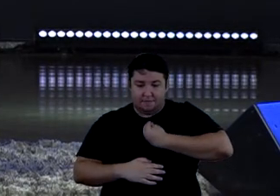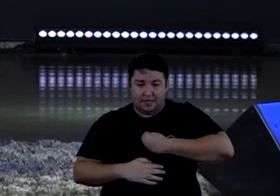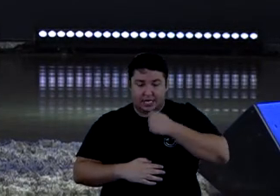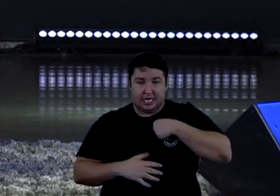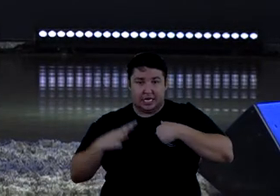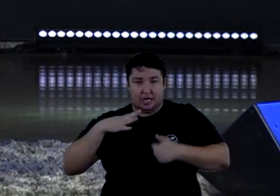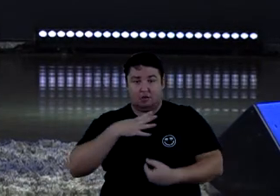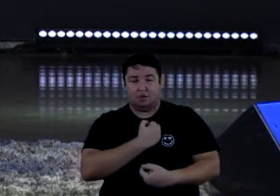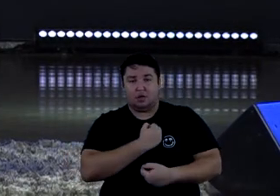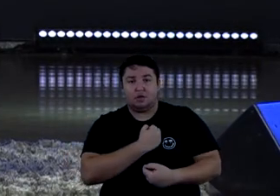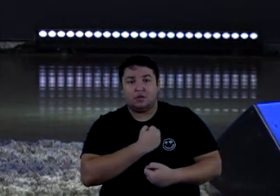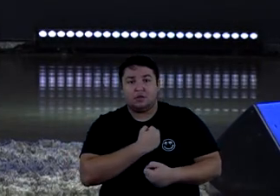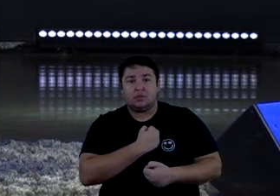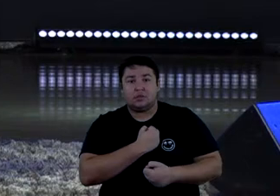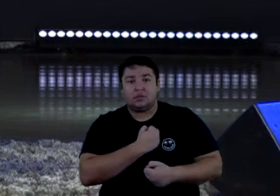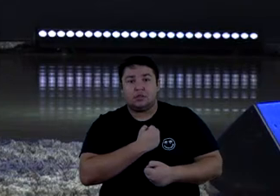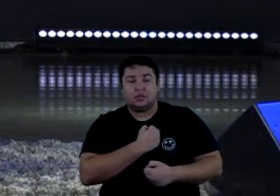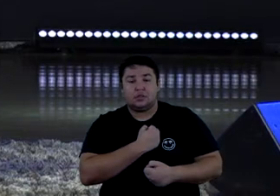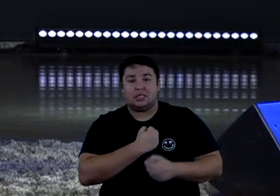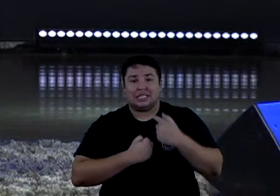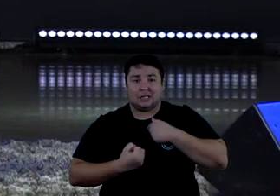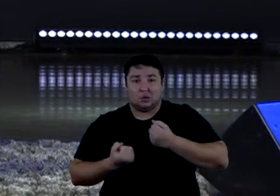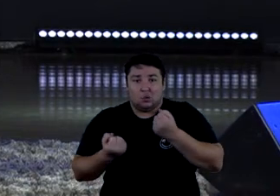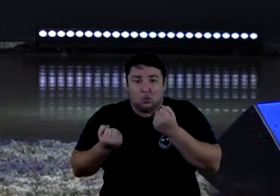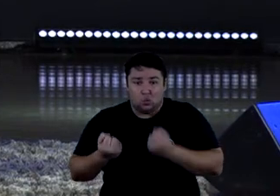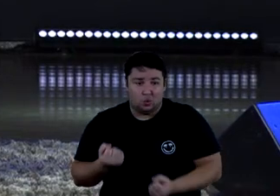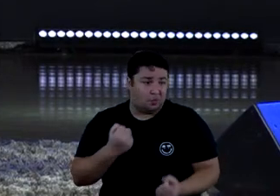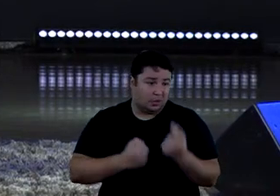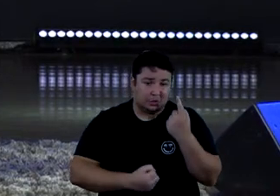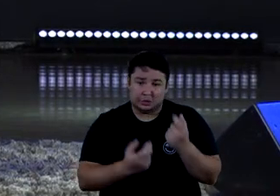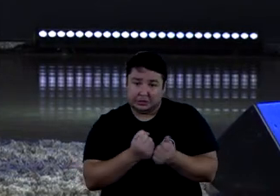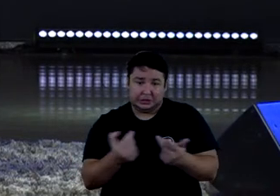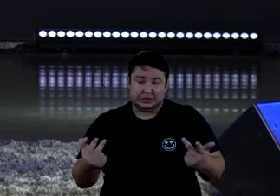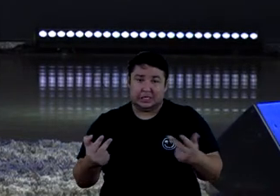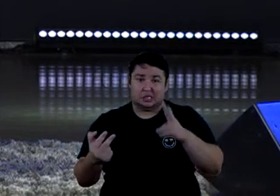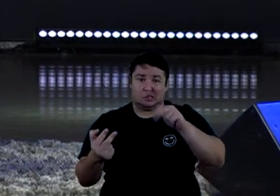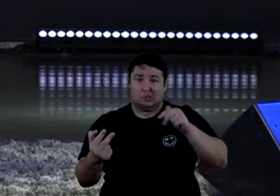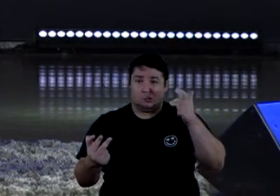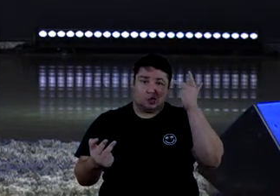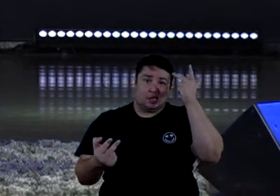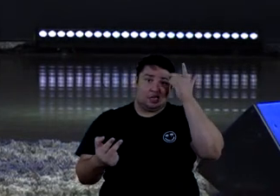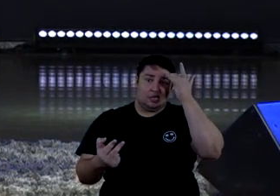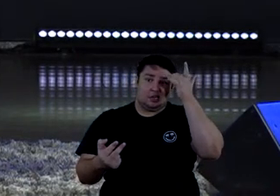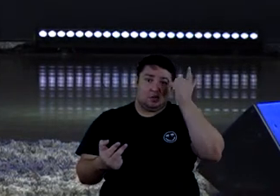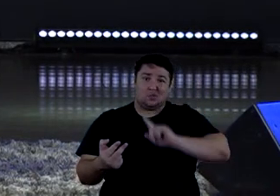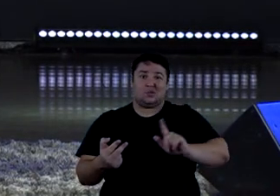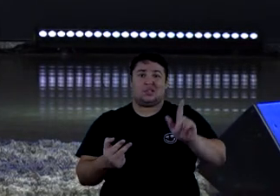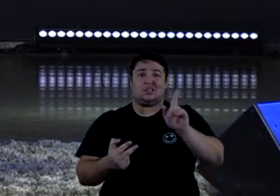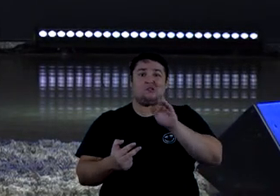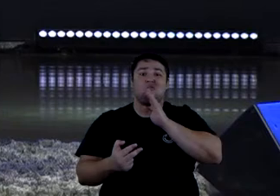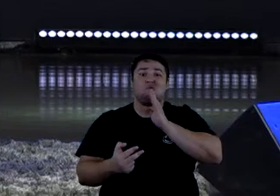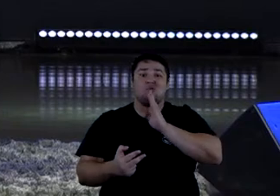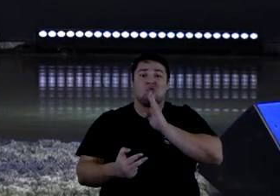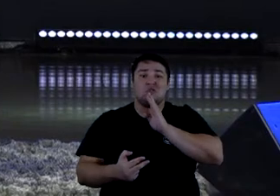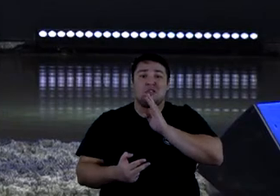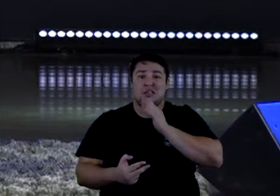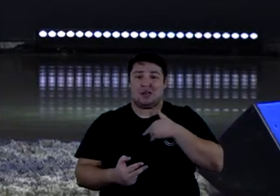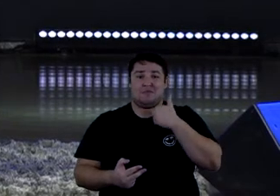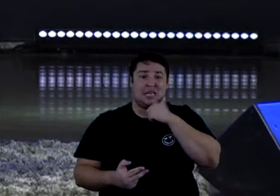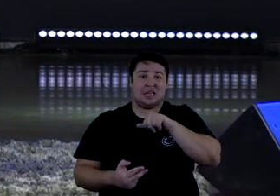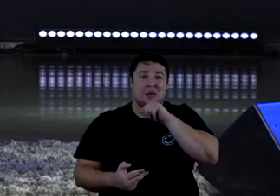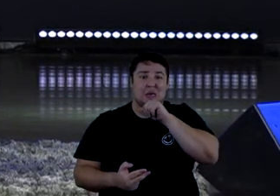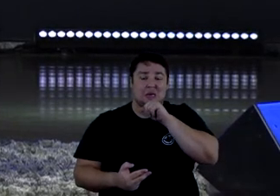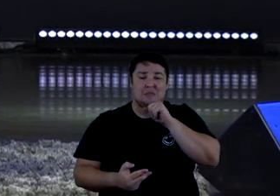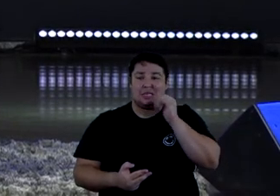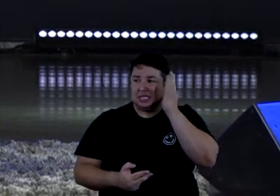sou salva é que eu suporto coisas que eu jamais suportaria. E ela me conhece desde 0 anos e ela sabe,